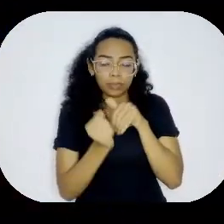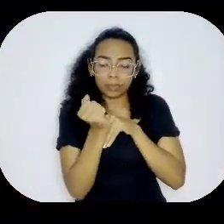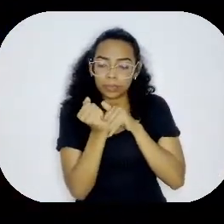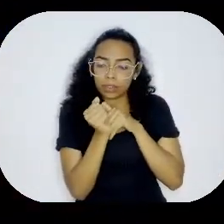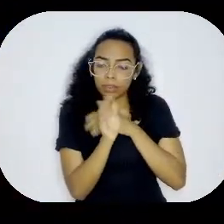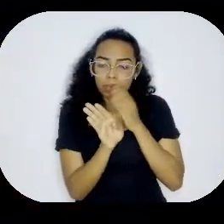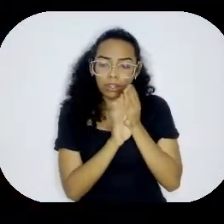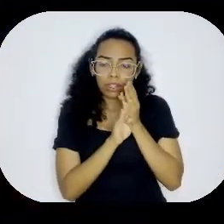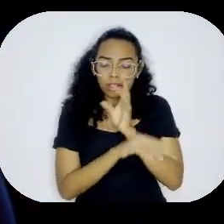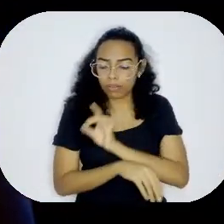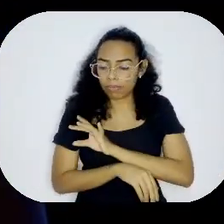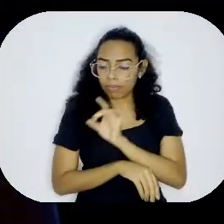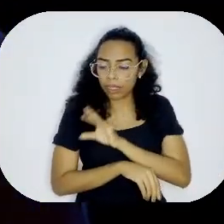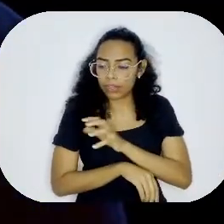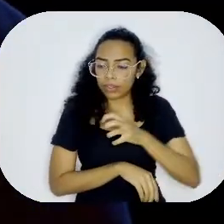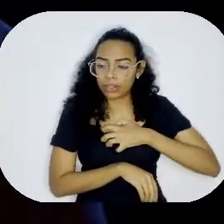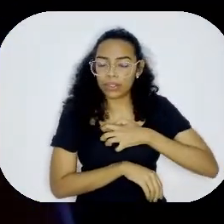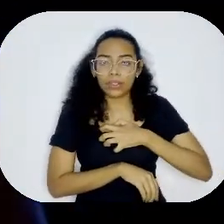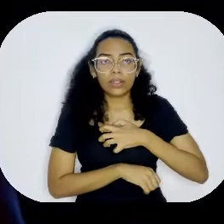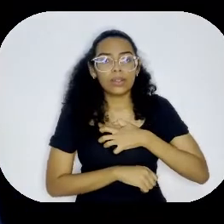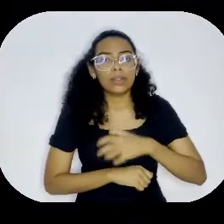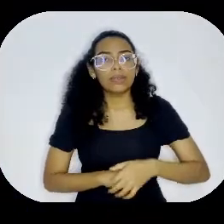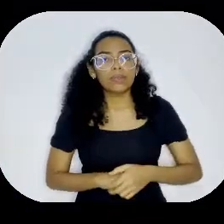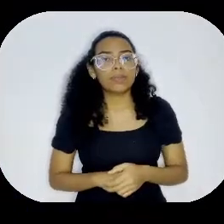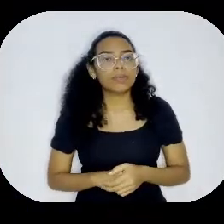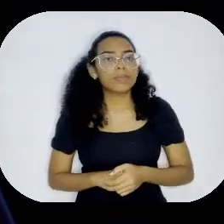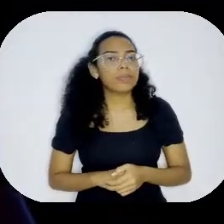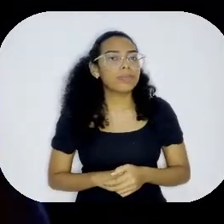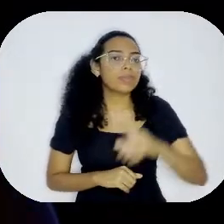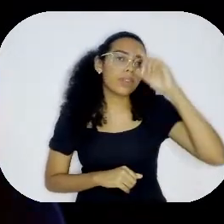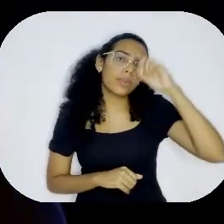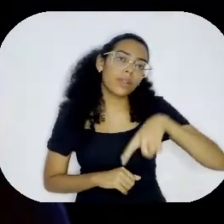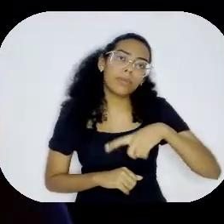silêncio chorei em segredo por causa do medo que eu senti.